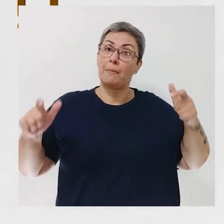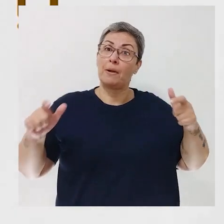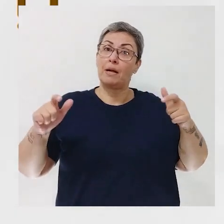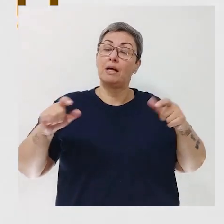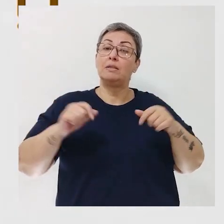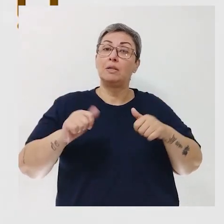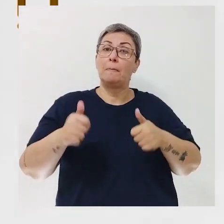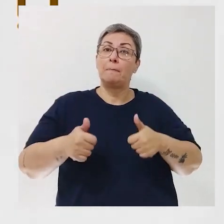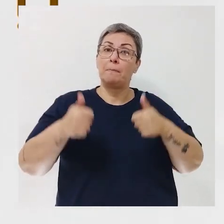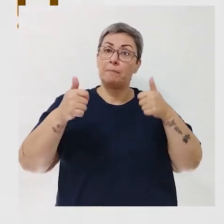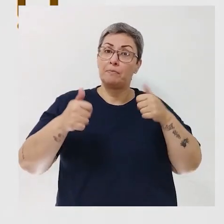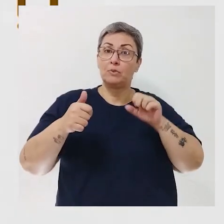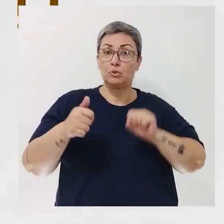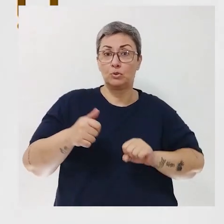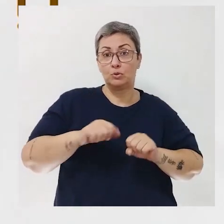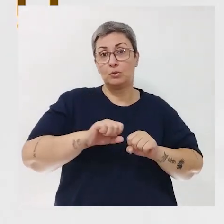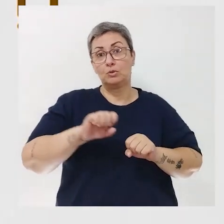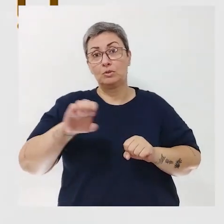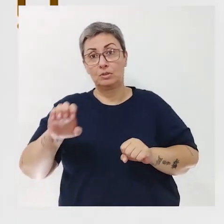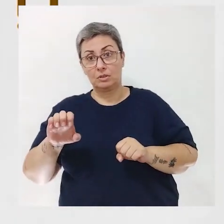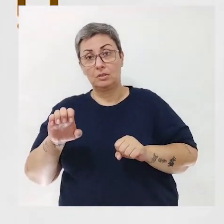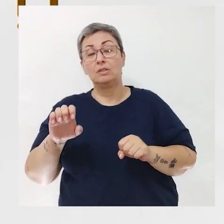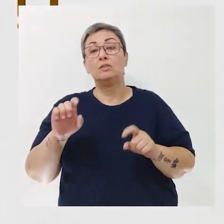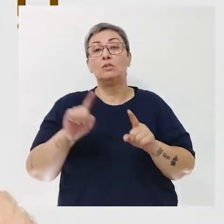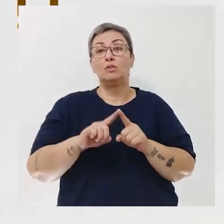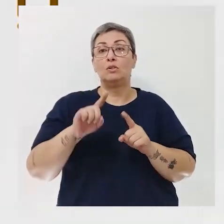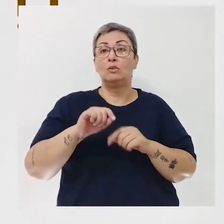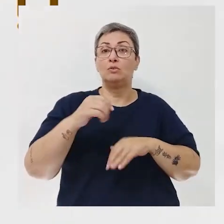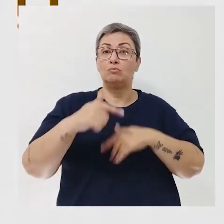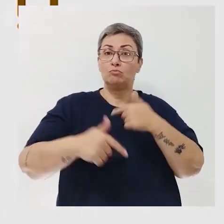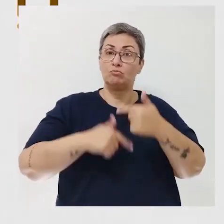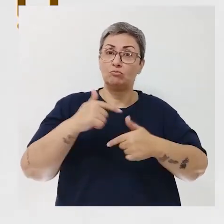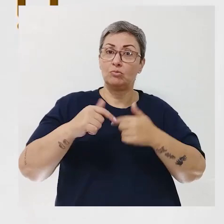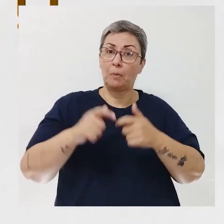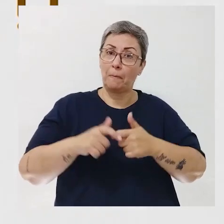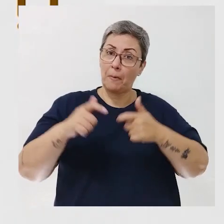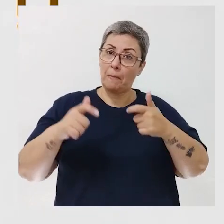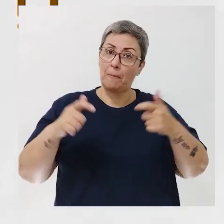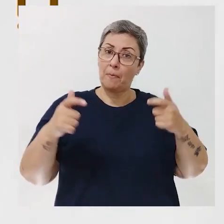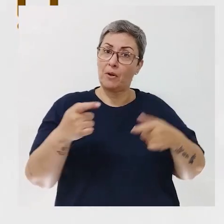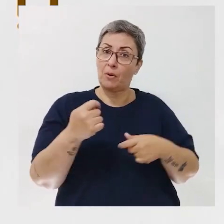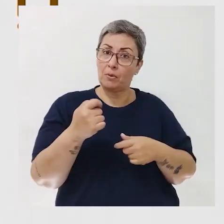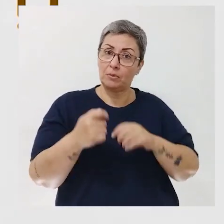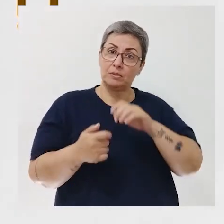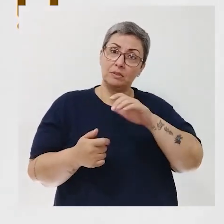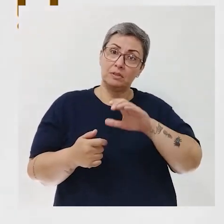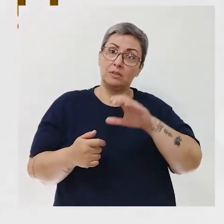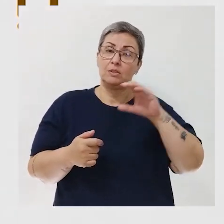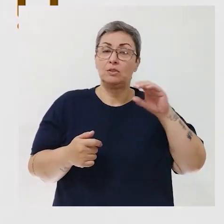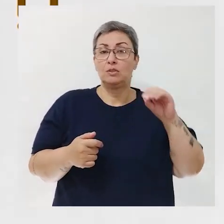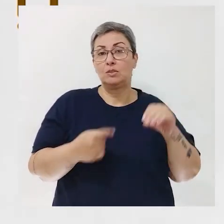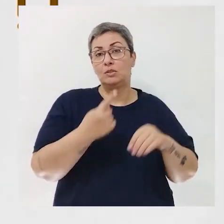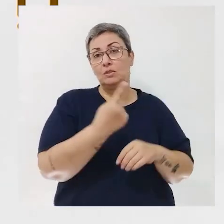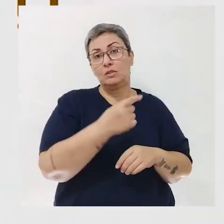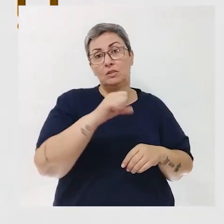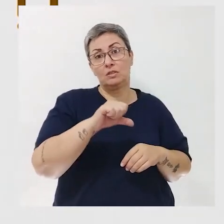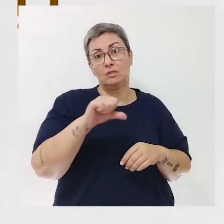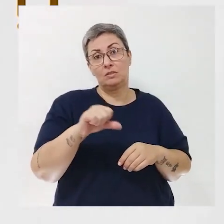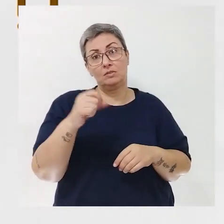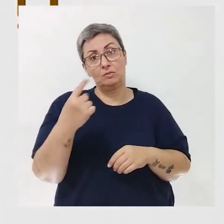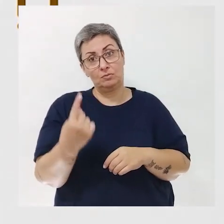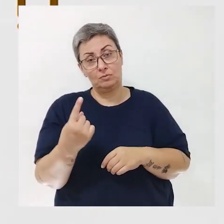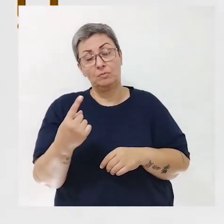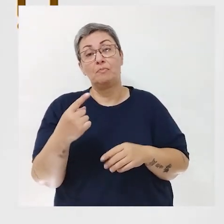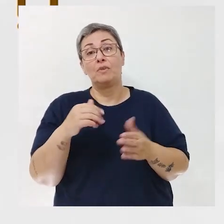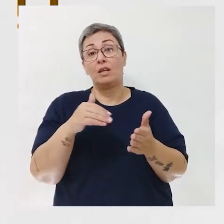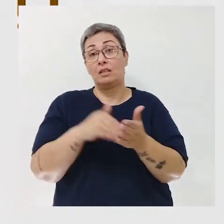mais significativa no Sul e no Sudeste. O serviço se expandiu um pouco no Centro-Oeste em